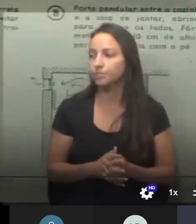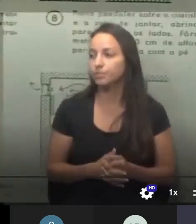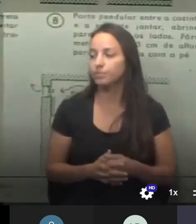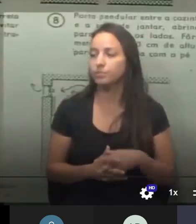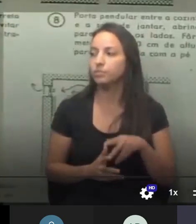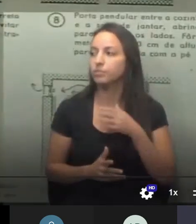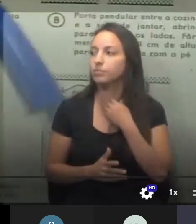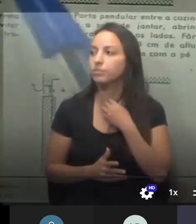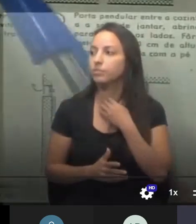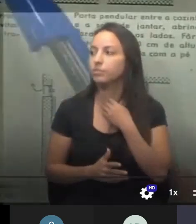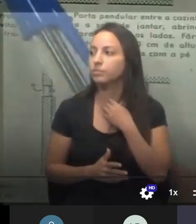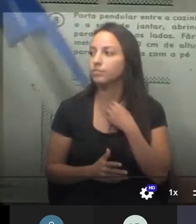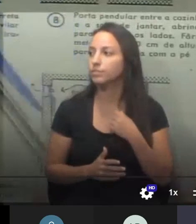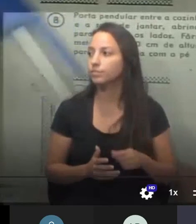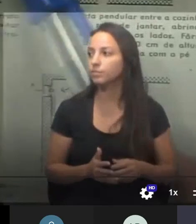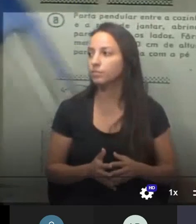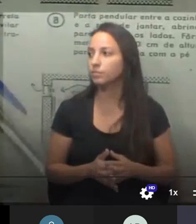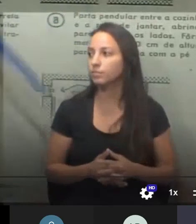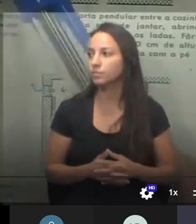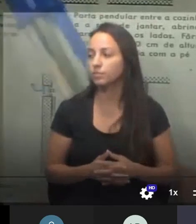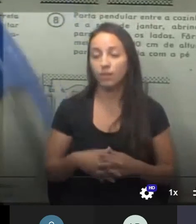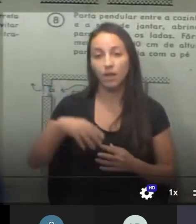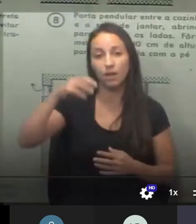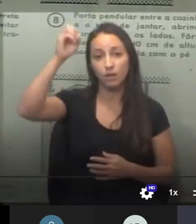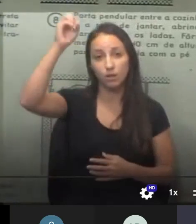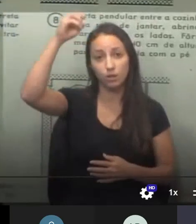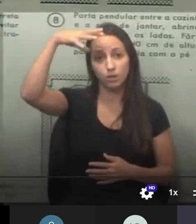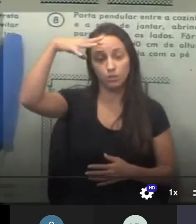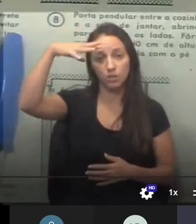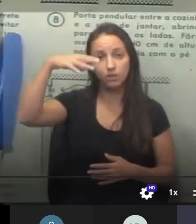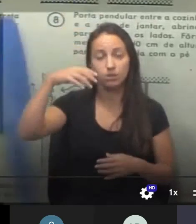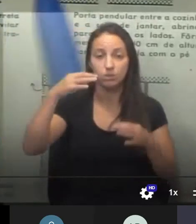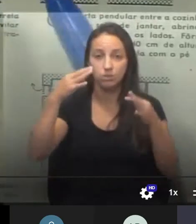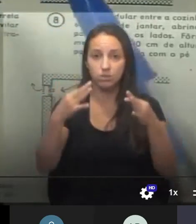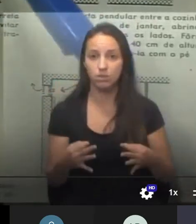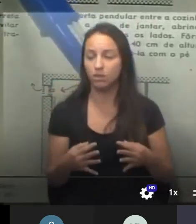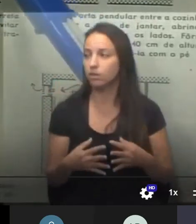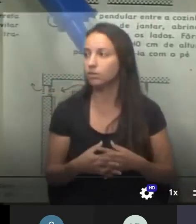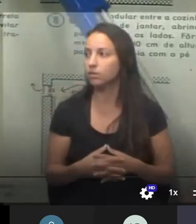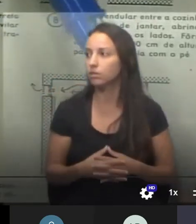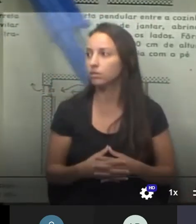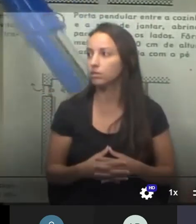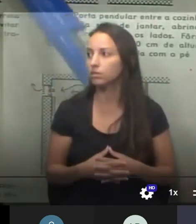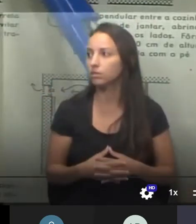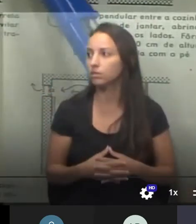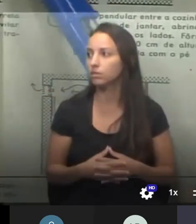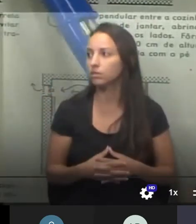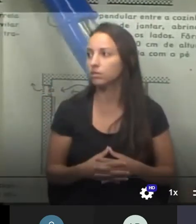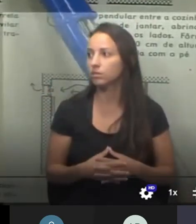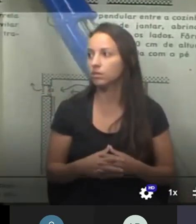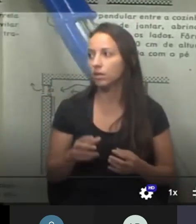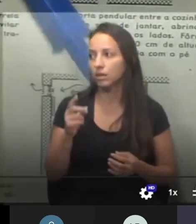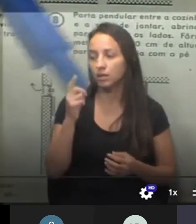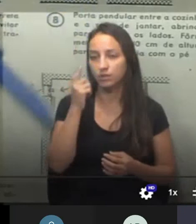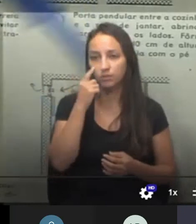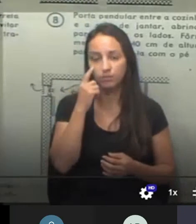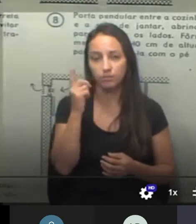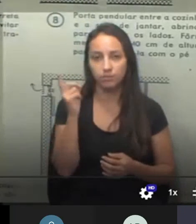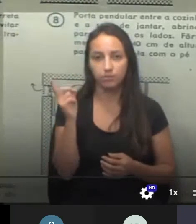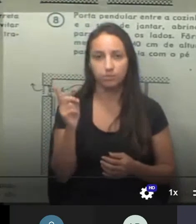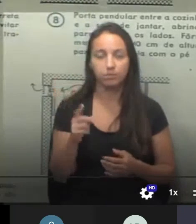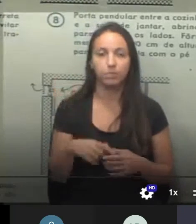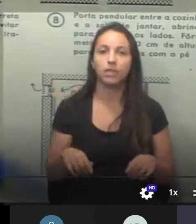pouco. Ele considera que a iluminação correta. Aqui fala sobre iluminação artificial,